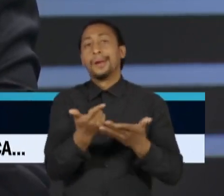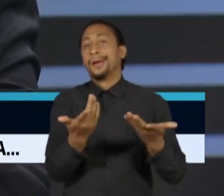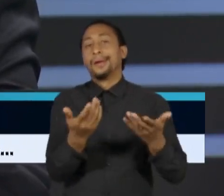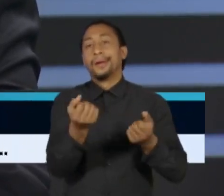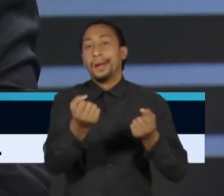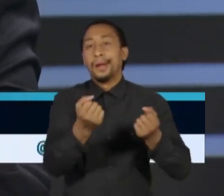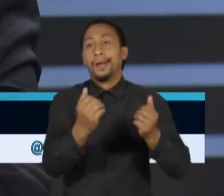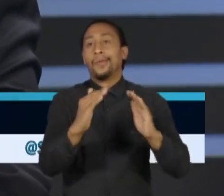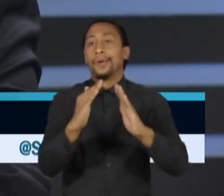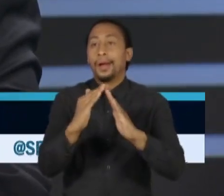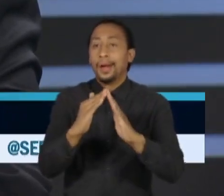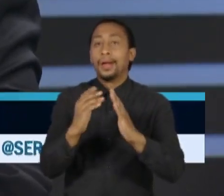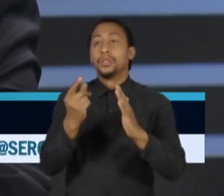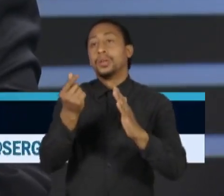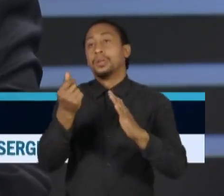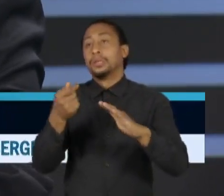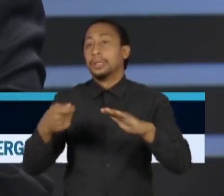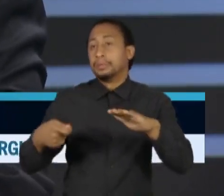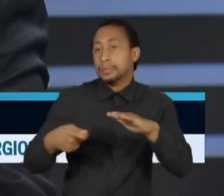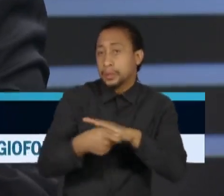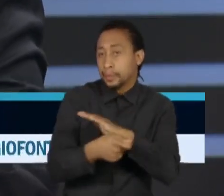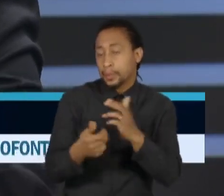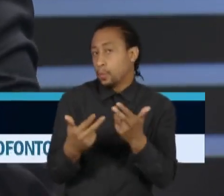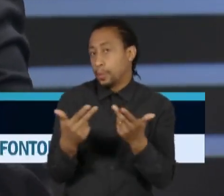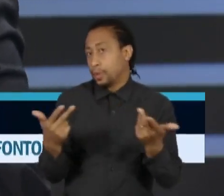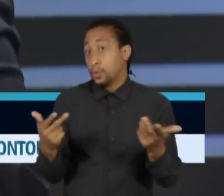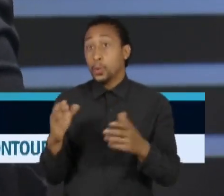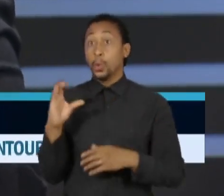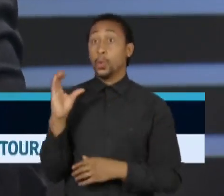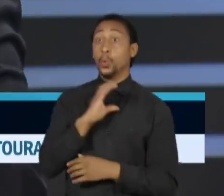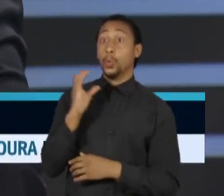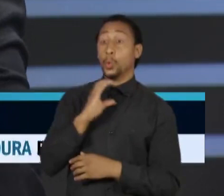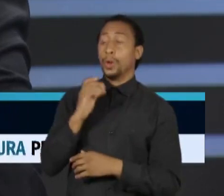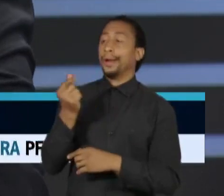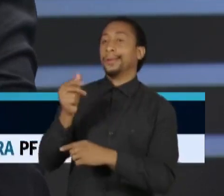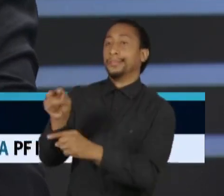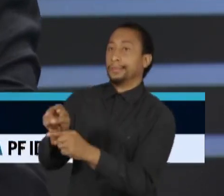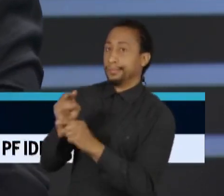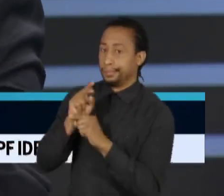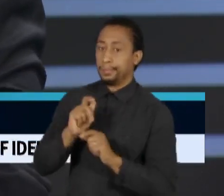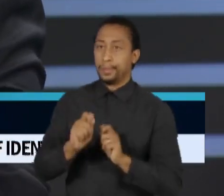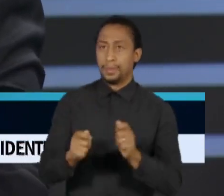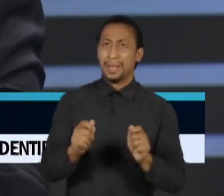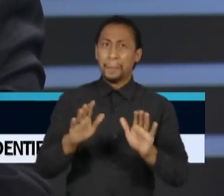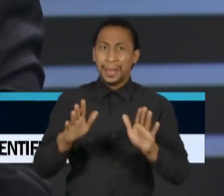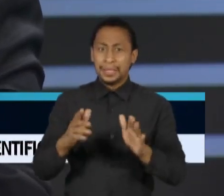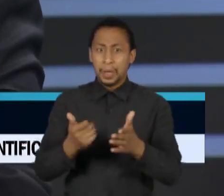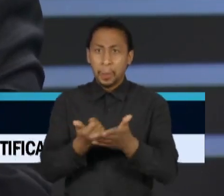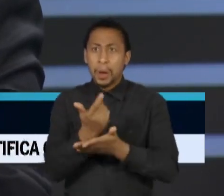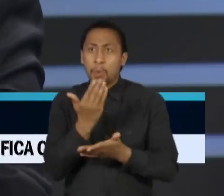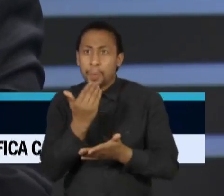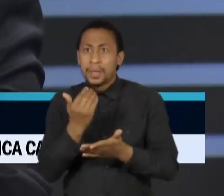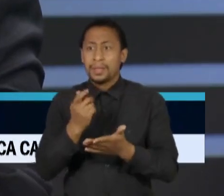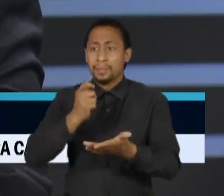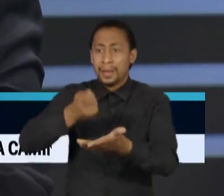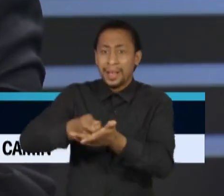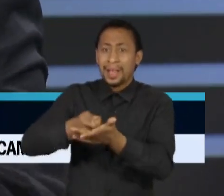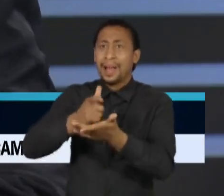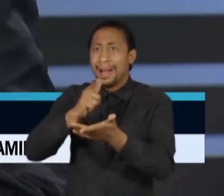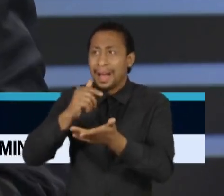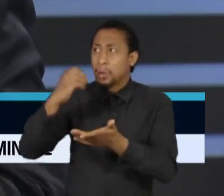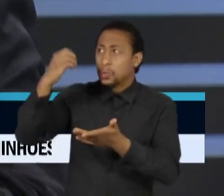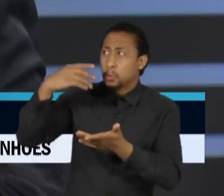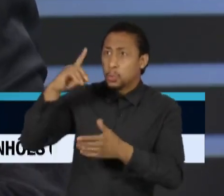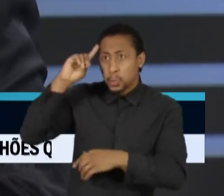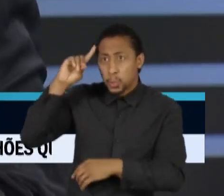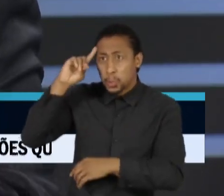alguma coisa que saneasse uma emergência que fosse eventual, mas não para o cotidiano, não para o dia a dia. Portanto,